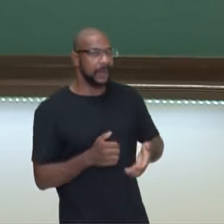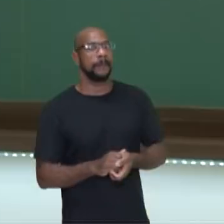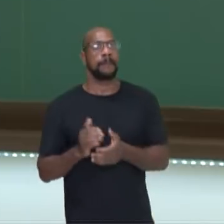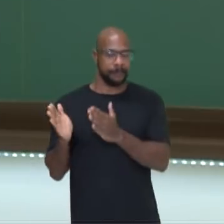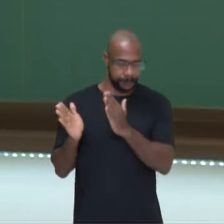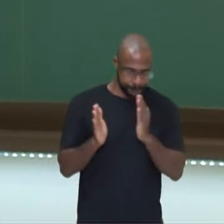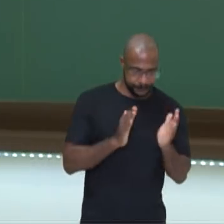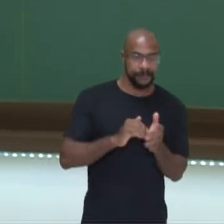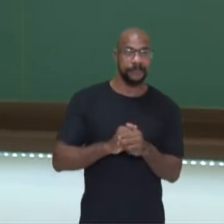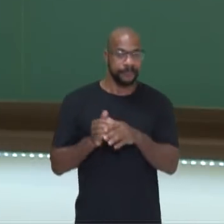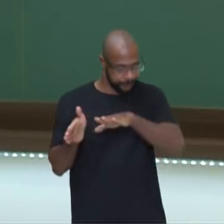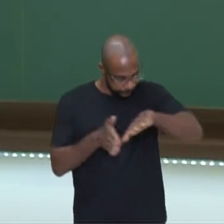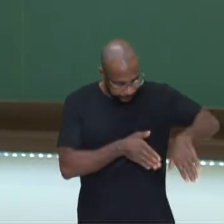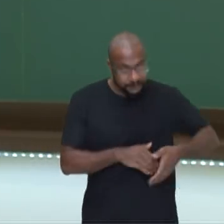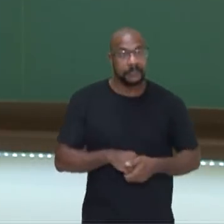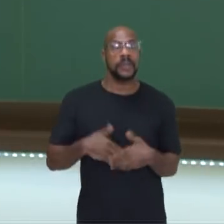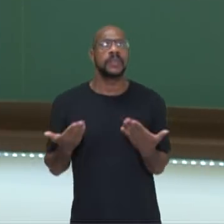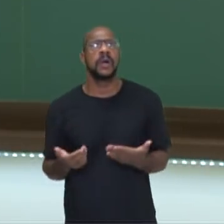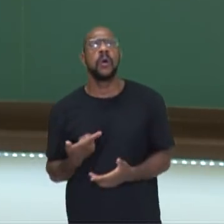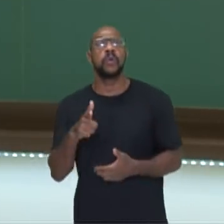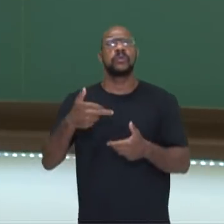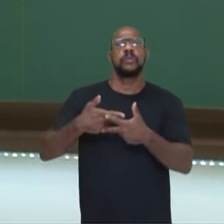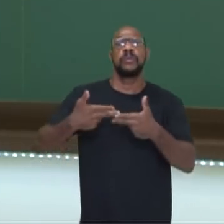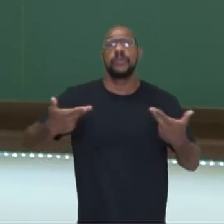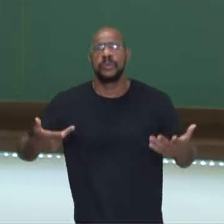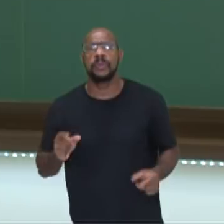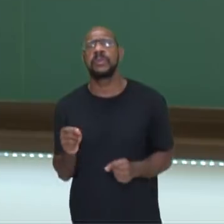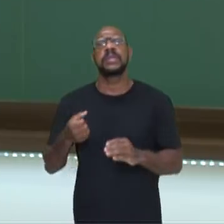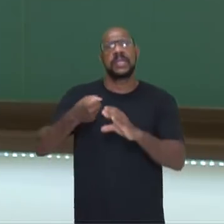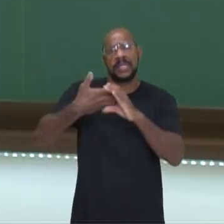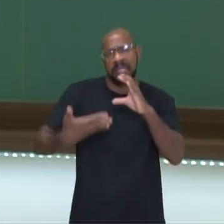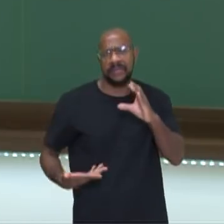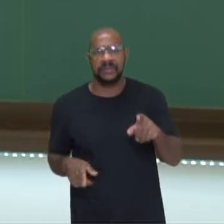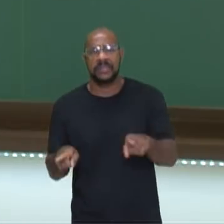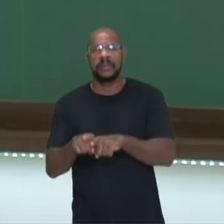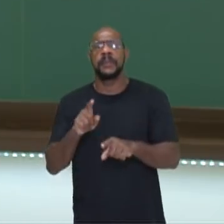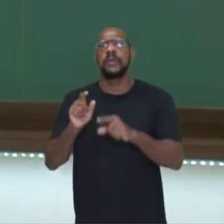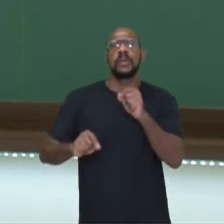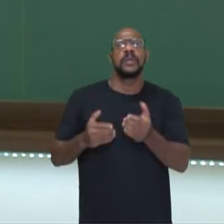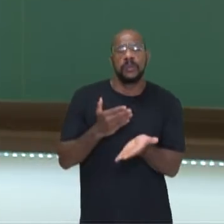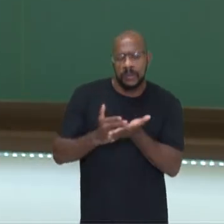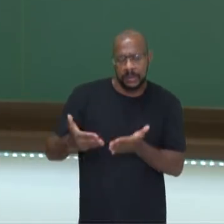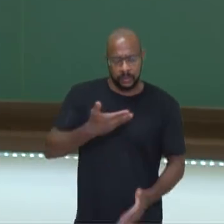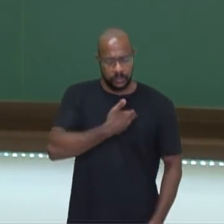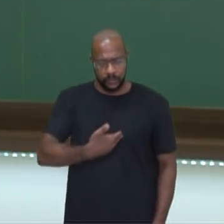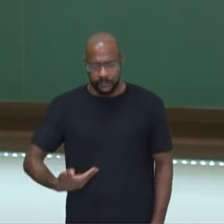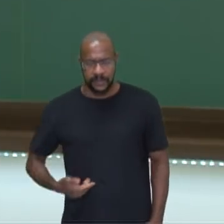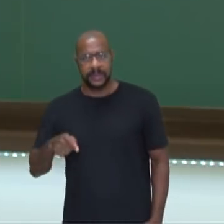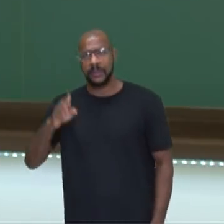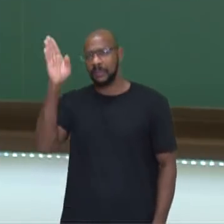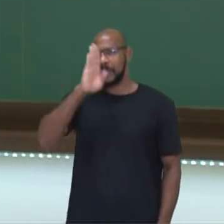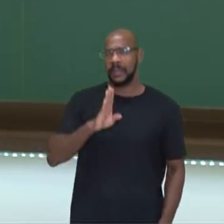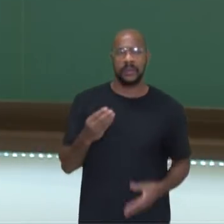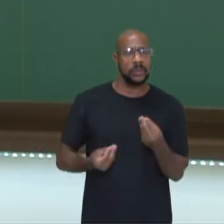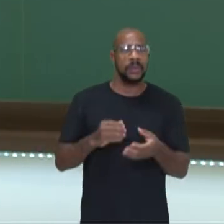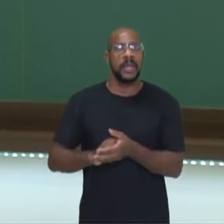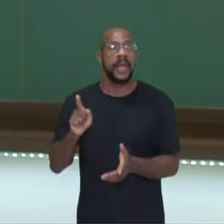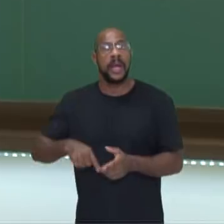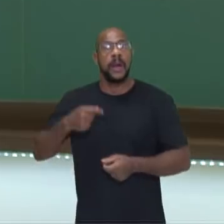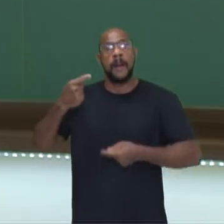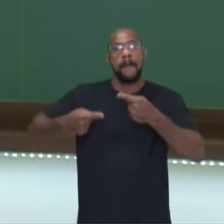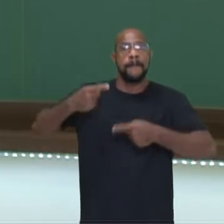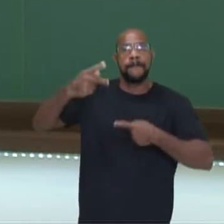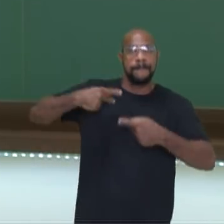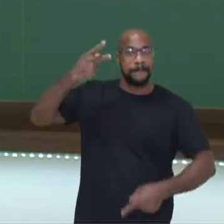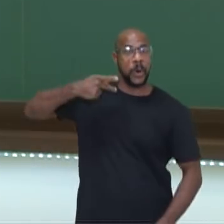sequência, um outro elemento muito característico do início da República no Brasil é a chamada política